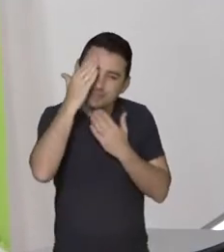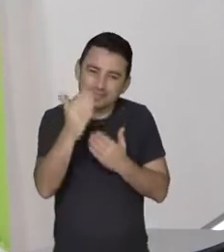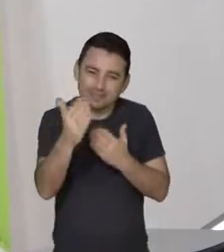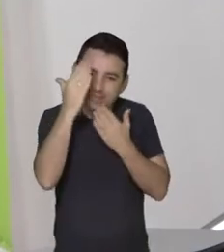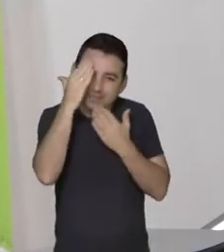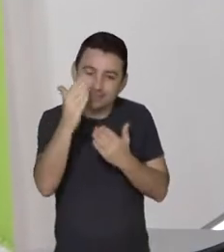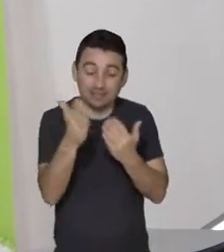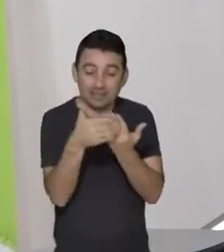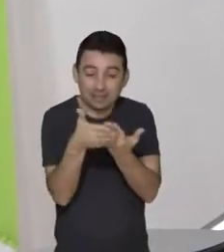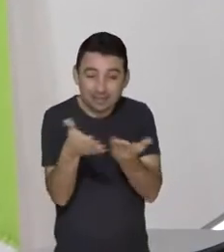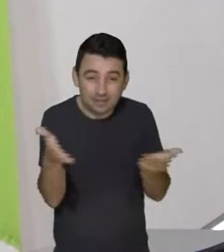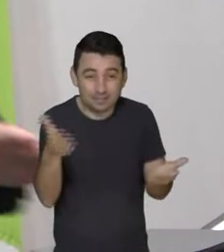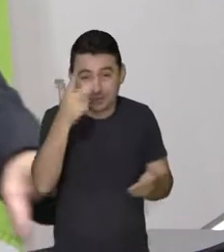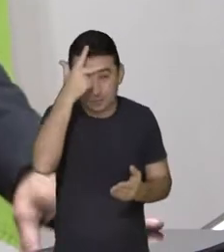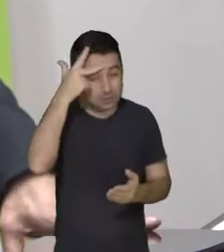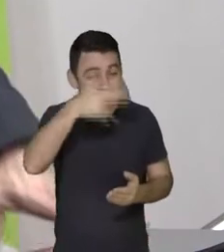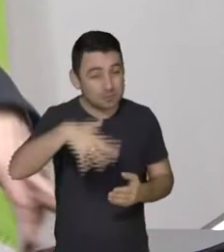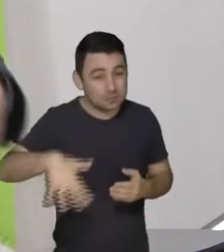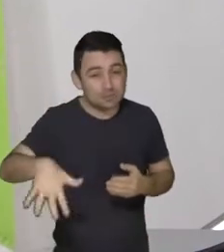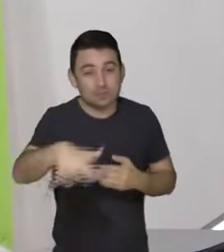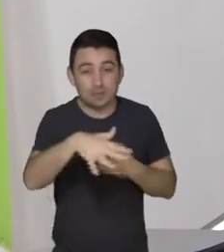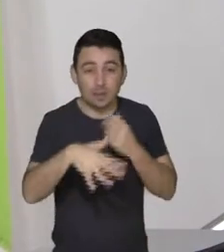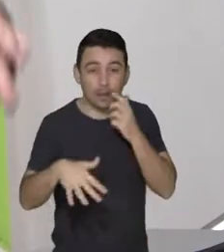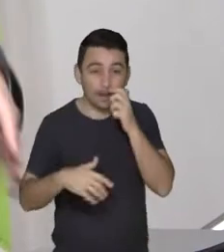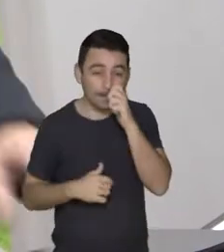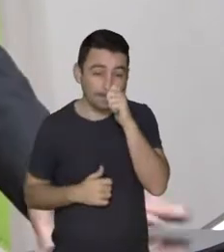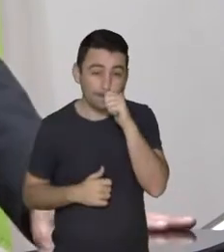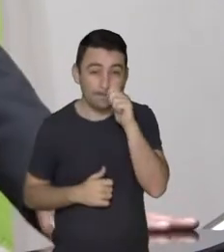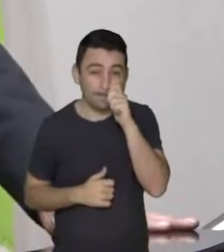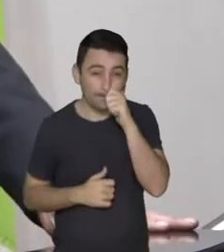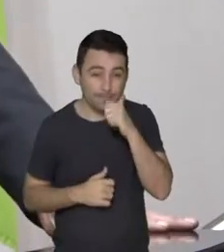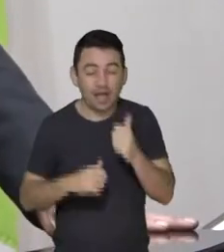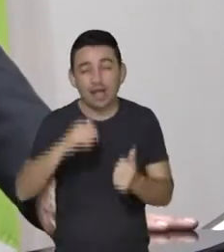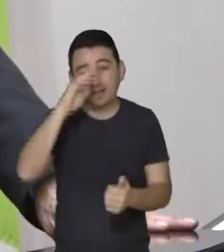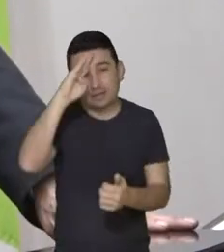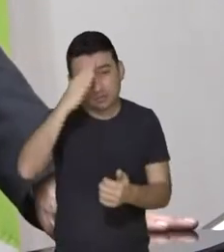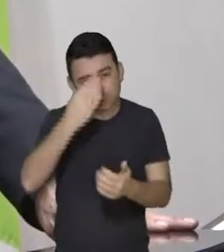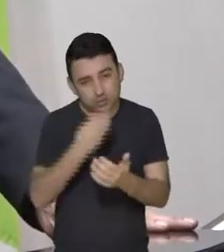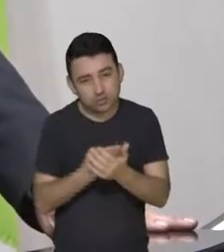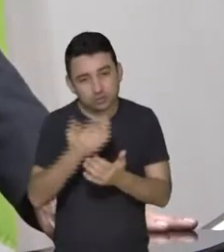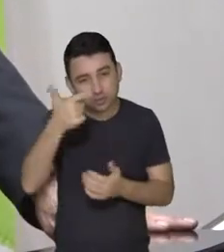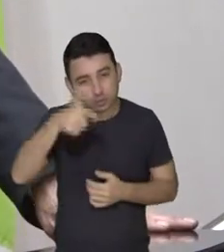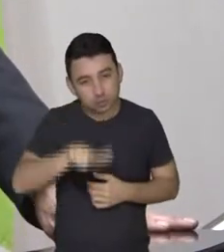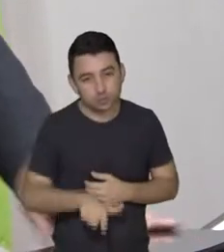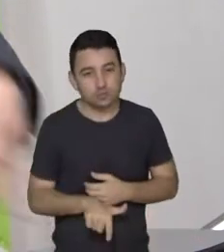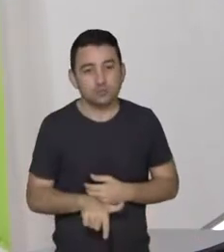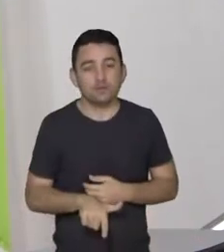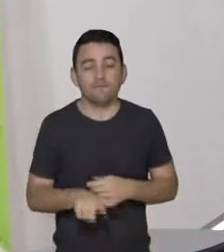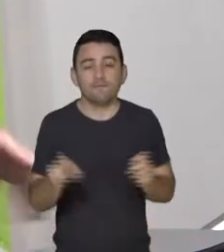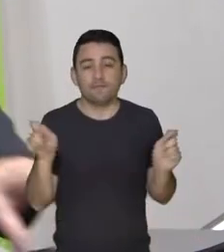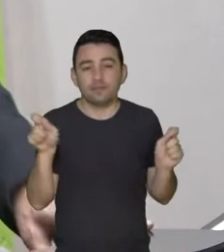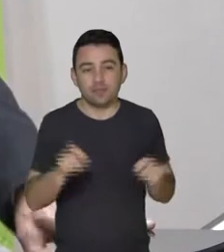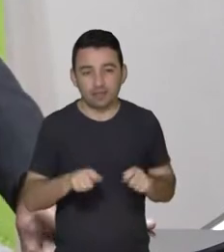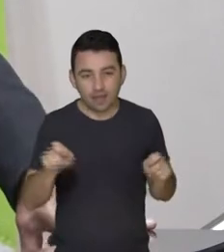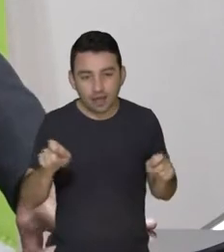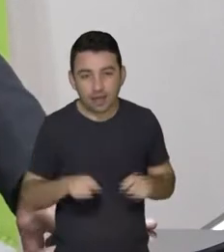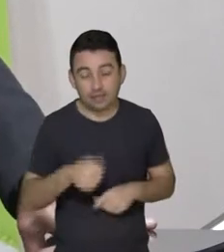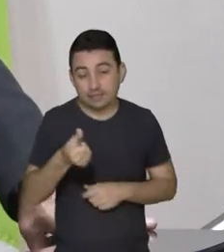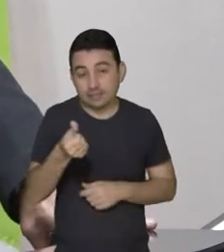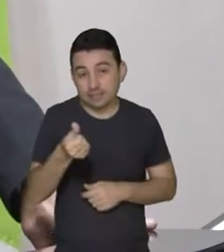aquelas pessoas que nos acreditaram mais uma vez para que pudéssemos pela Sexta